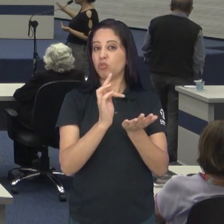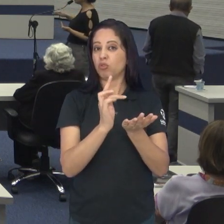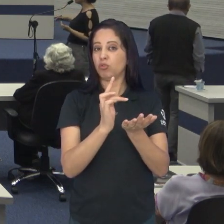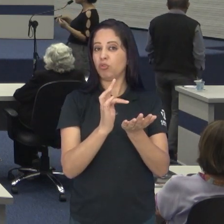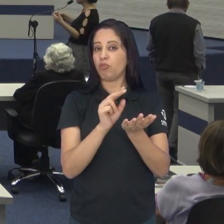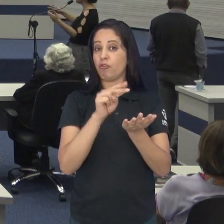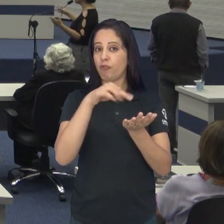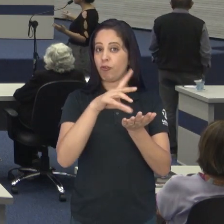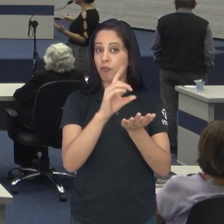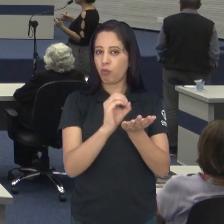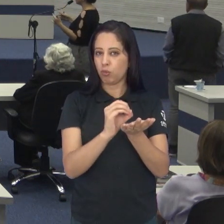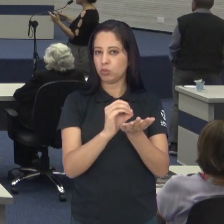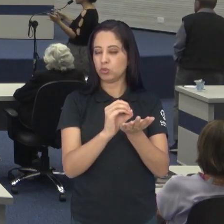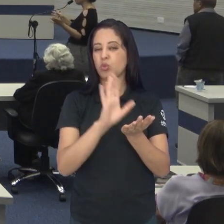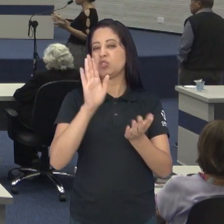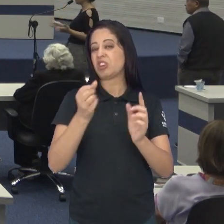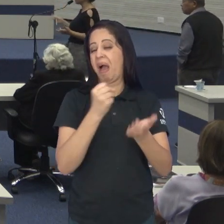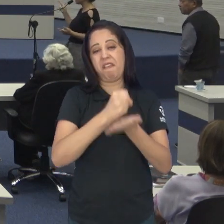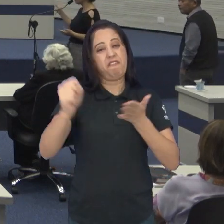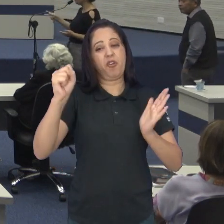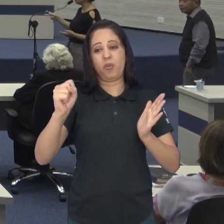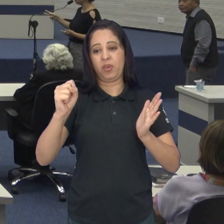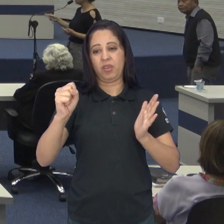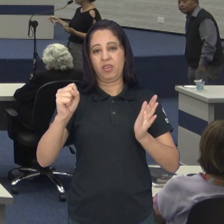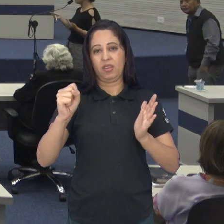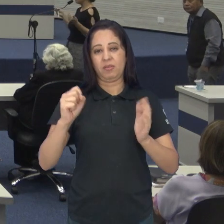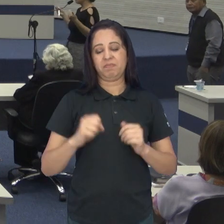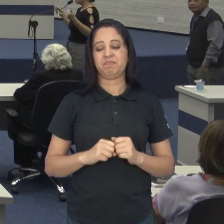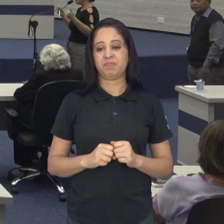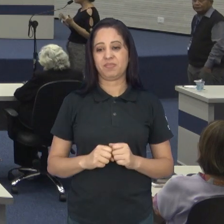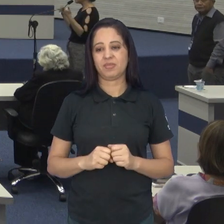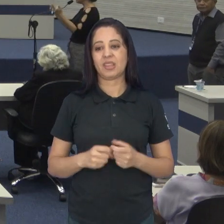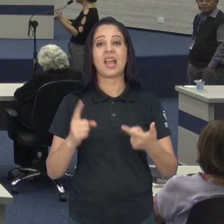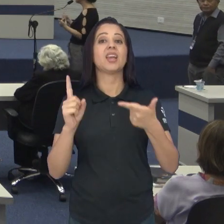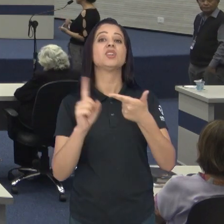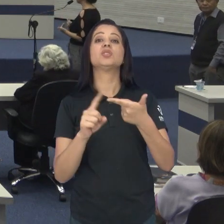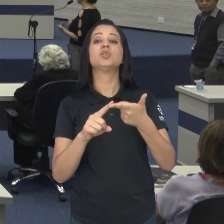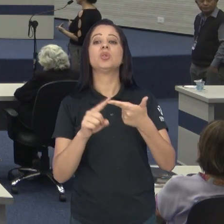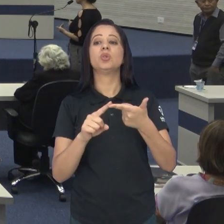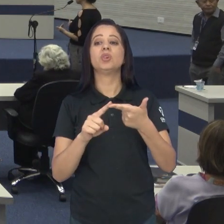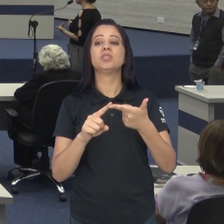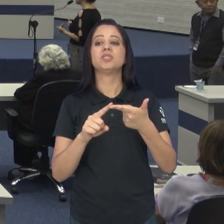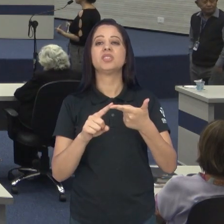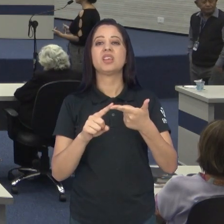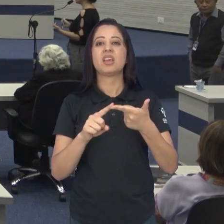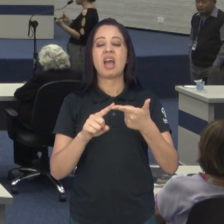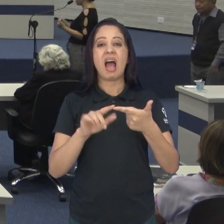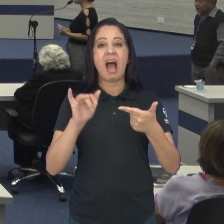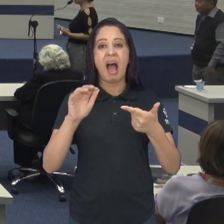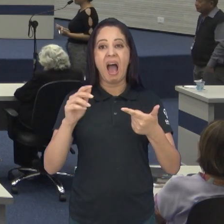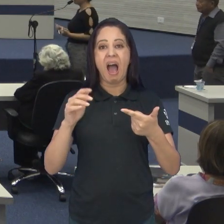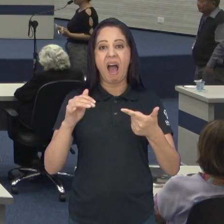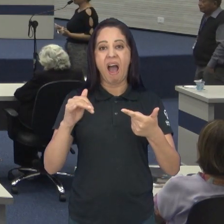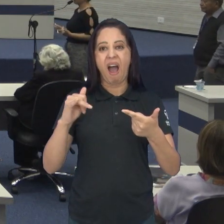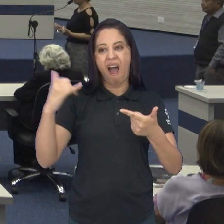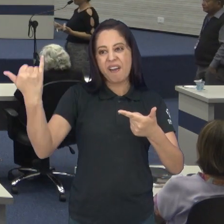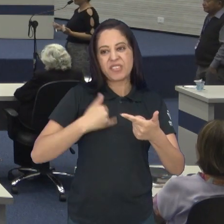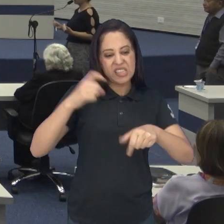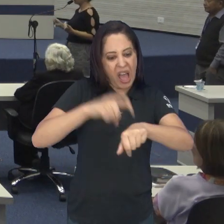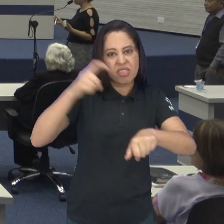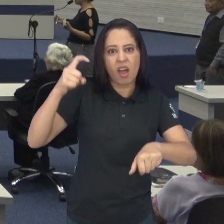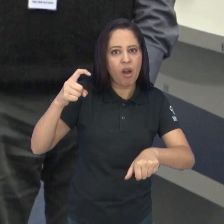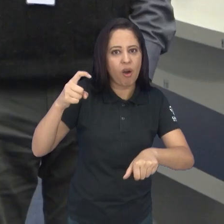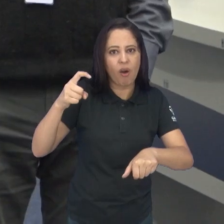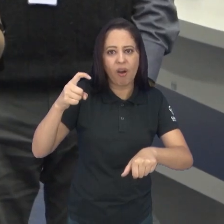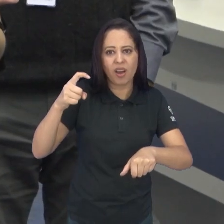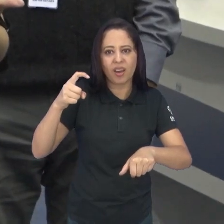E agora nós vamos fazer uma visita com a casa arrumada. Segundo, avisar de um dia para o outro, sendo que a gente tem agenda, né? E a